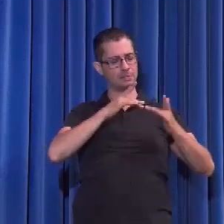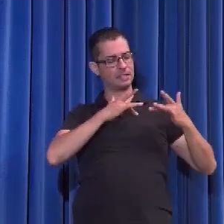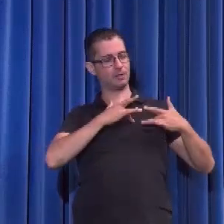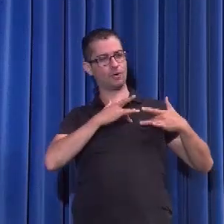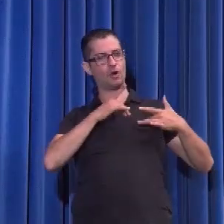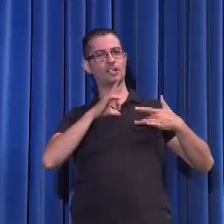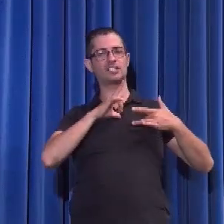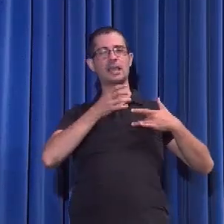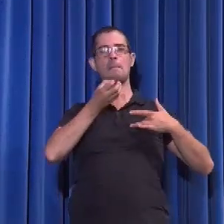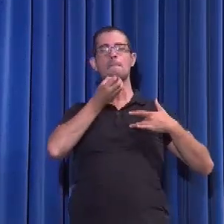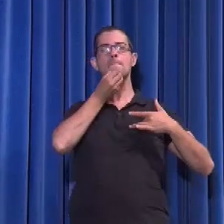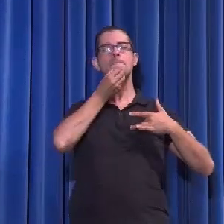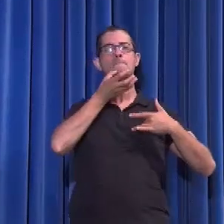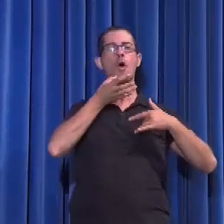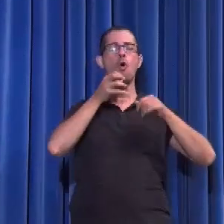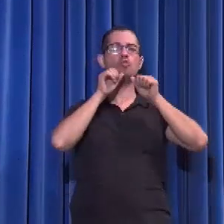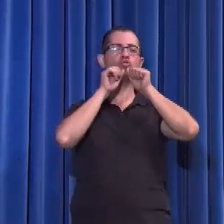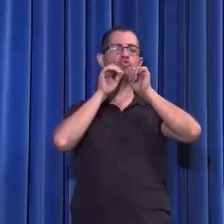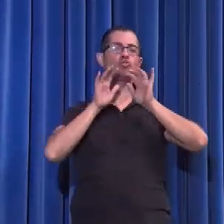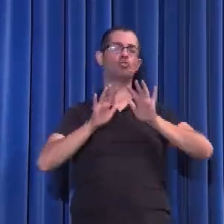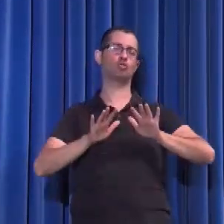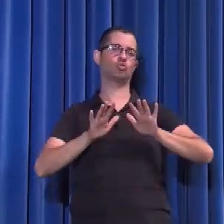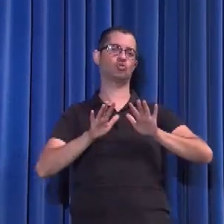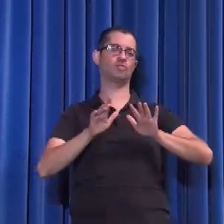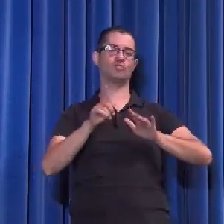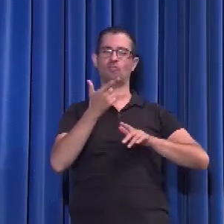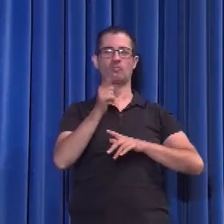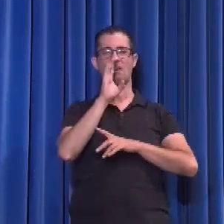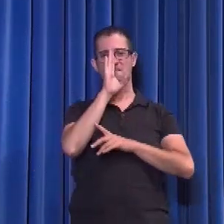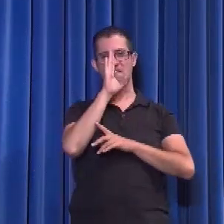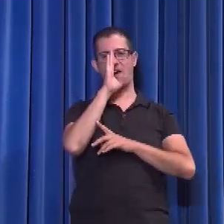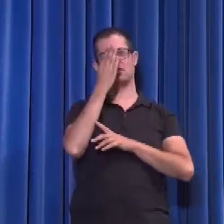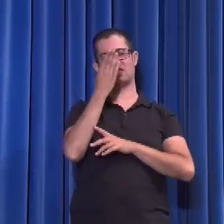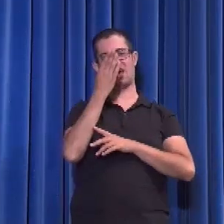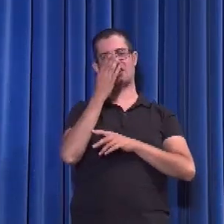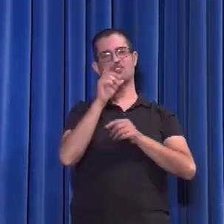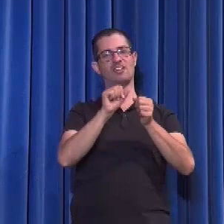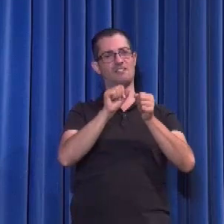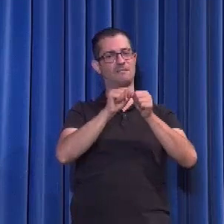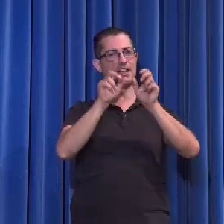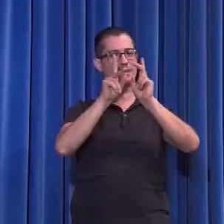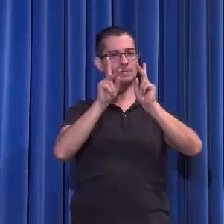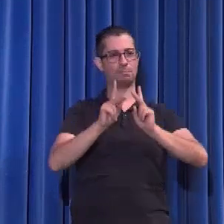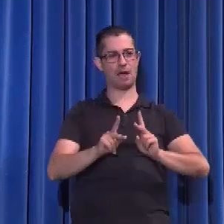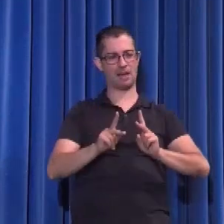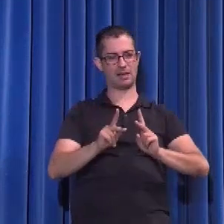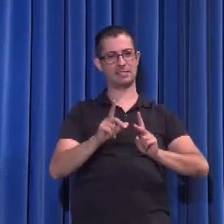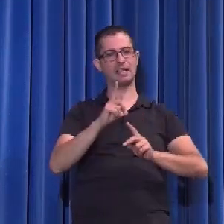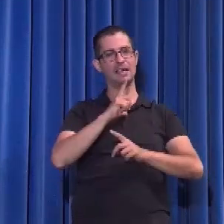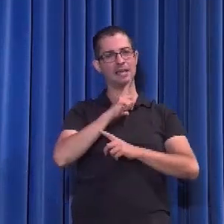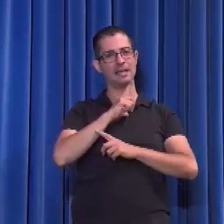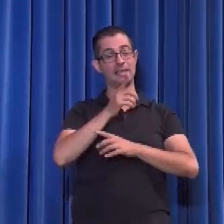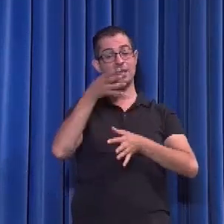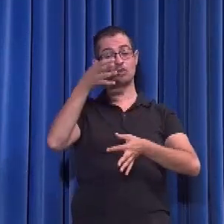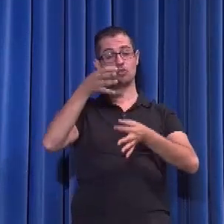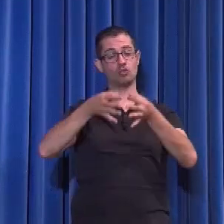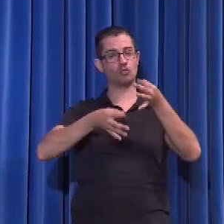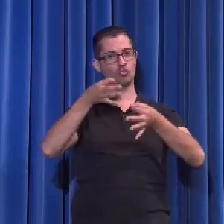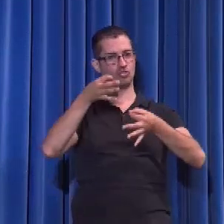frutos, imparcial e sem fingimento. E ela produz paz. Ela tem como fruto